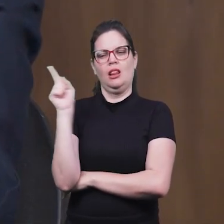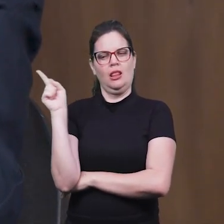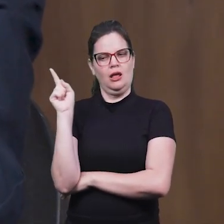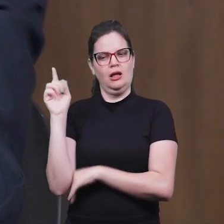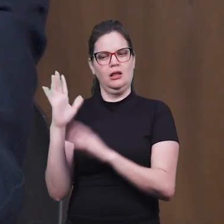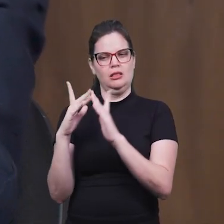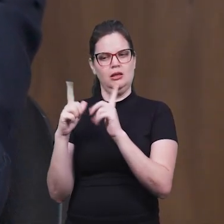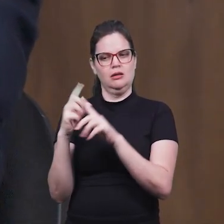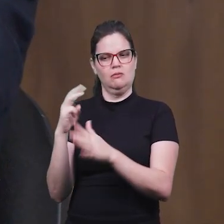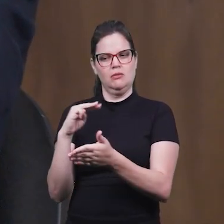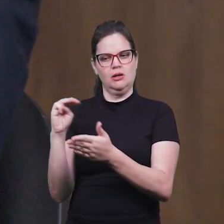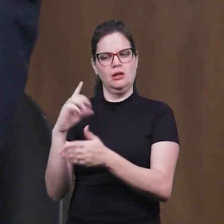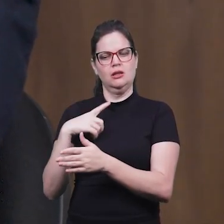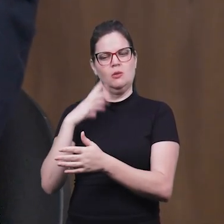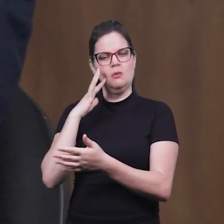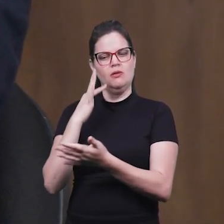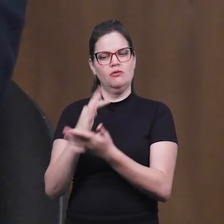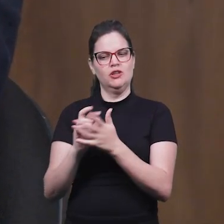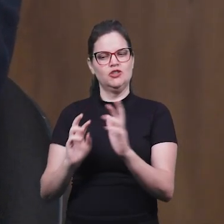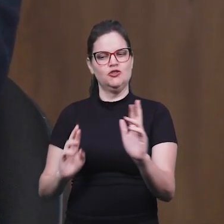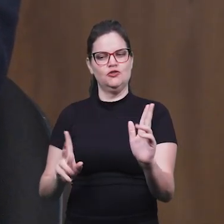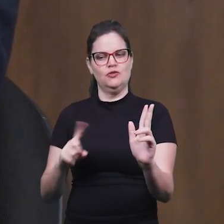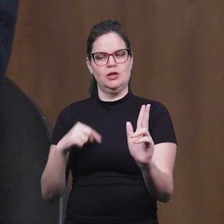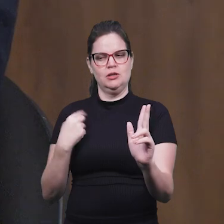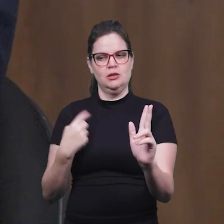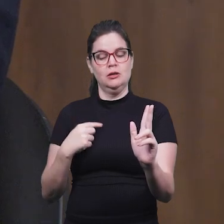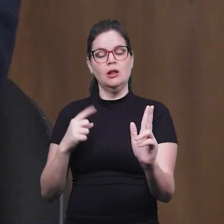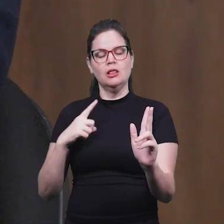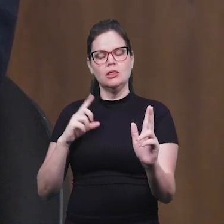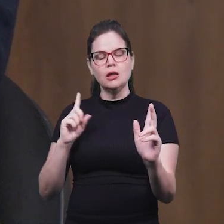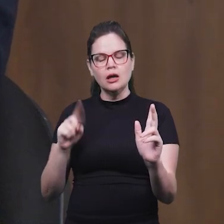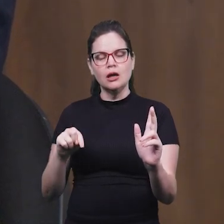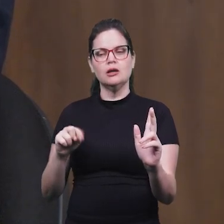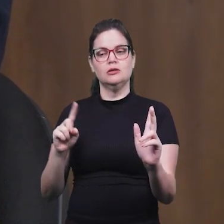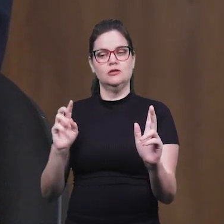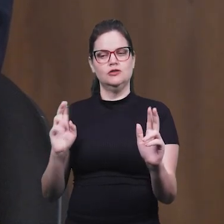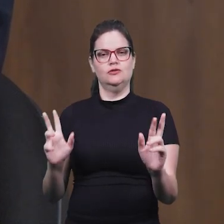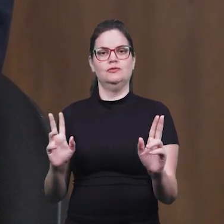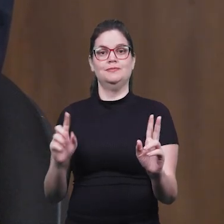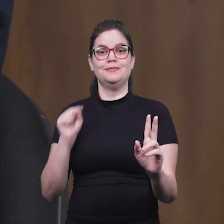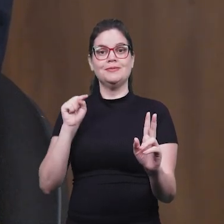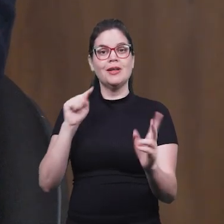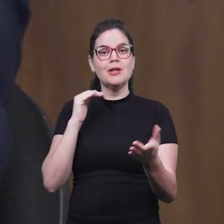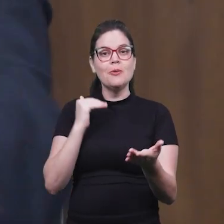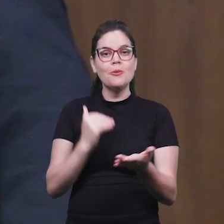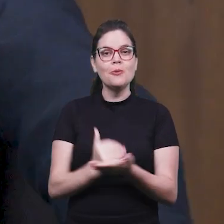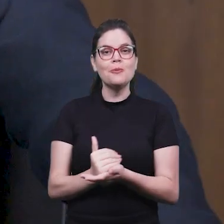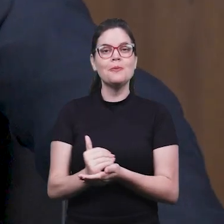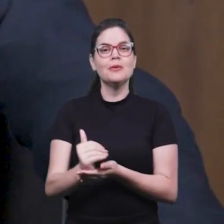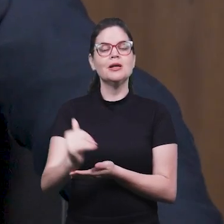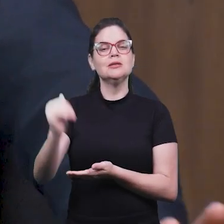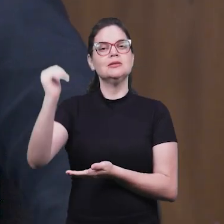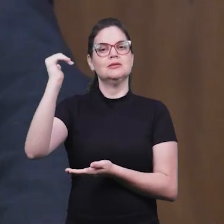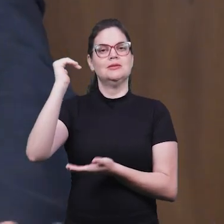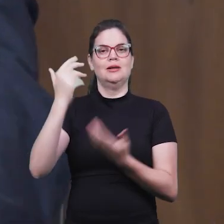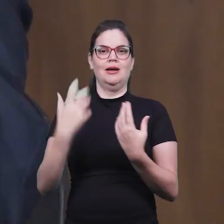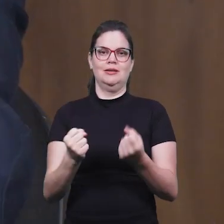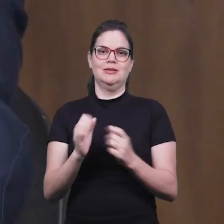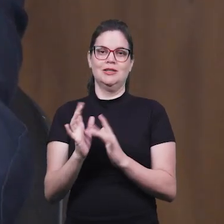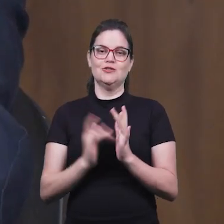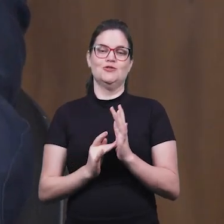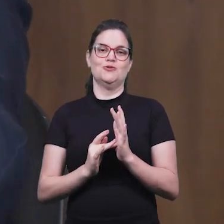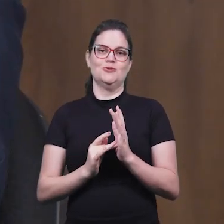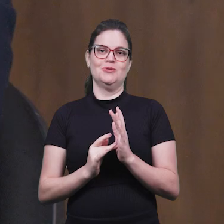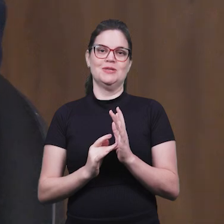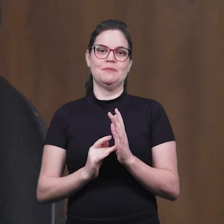Então ali eu comecei a ter uma experiência de conversão. Aí já não era mais por causa